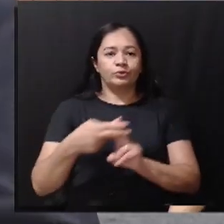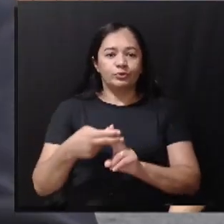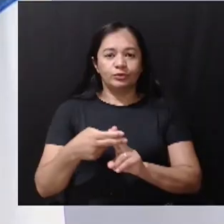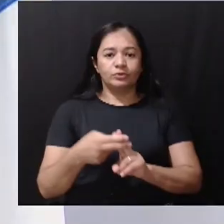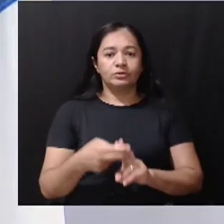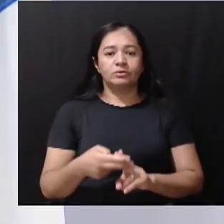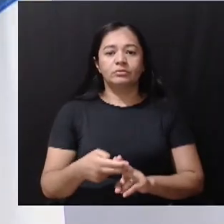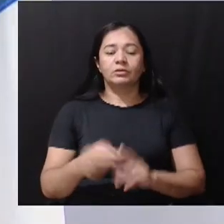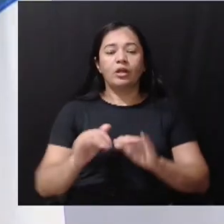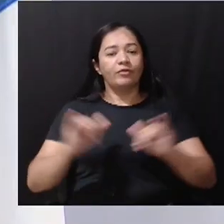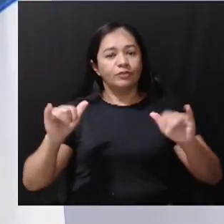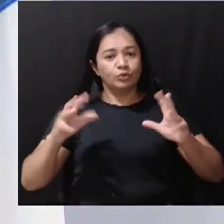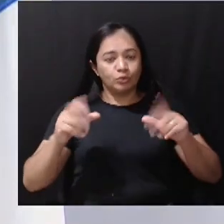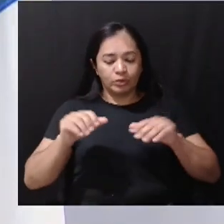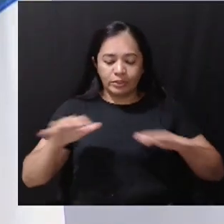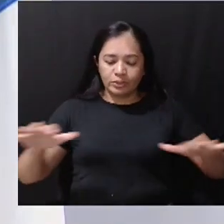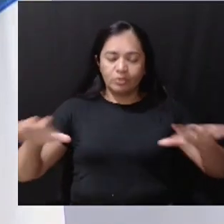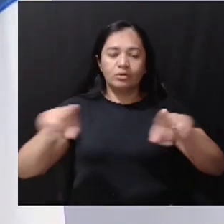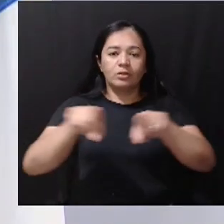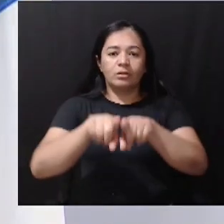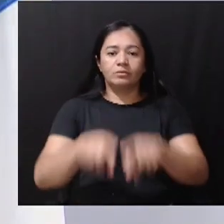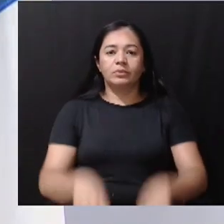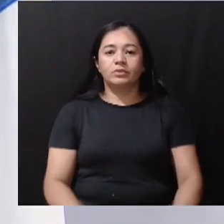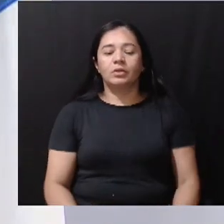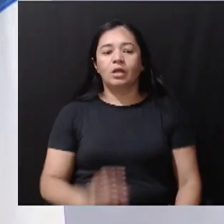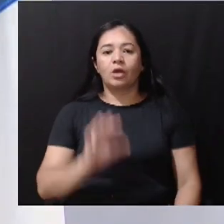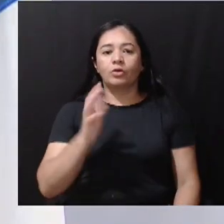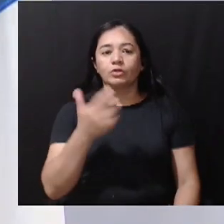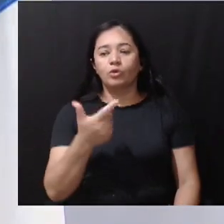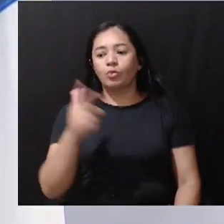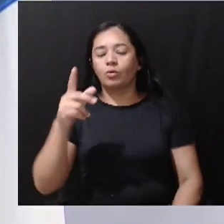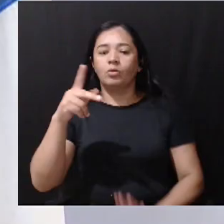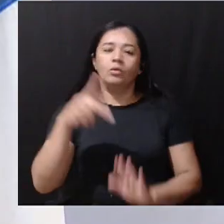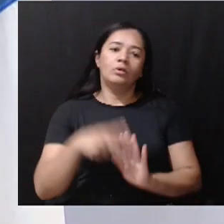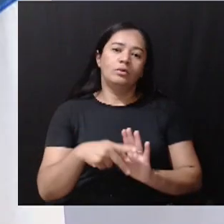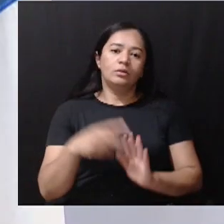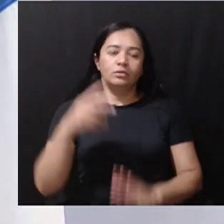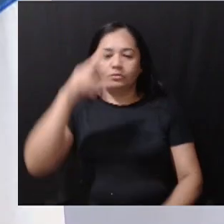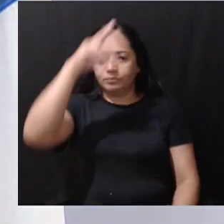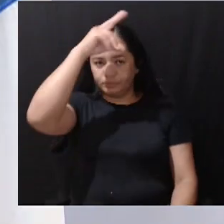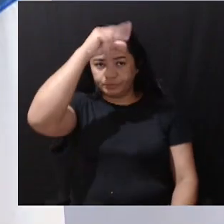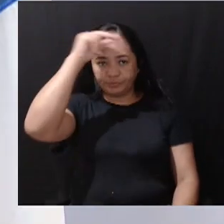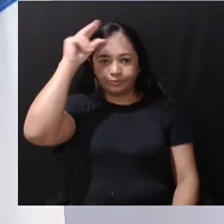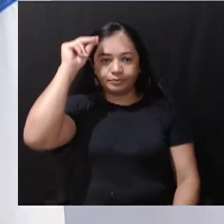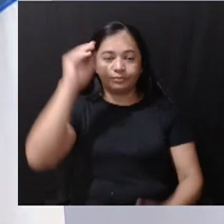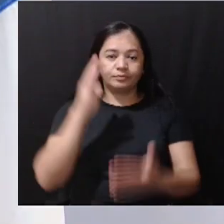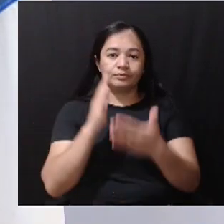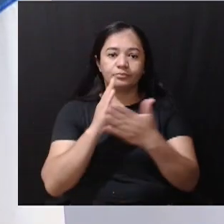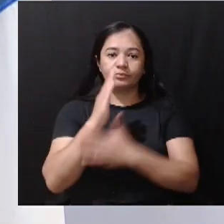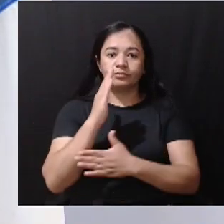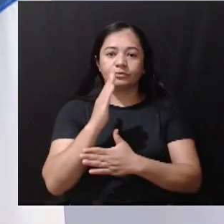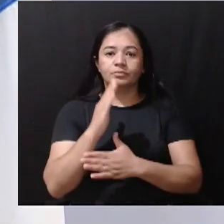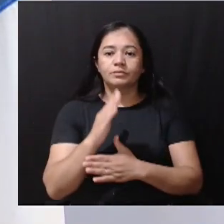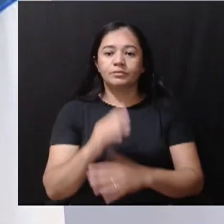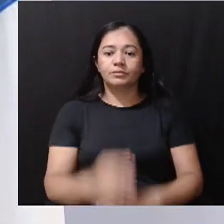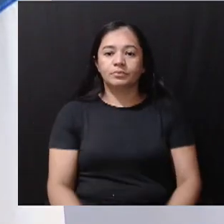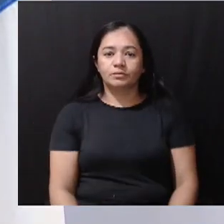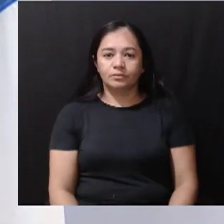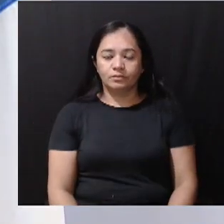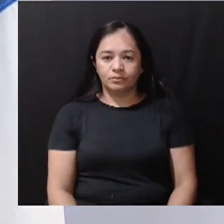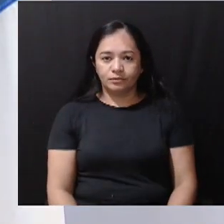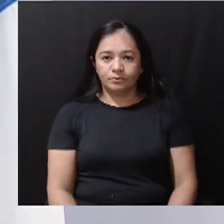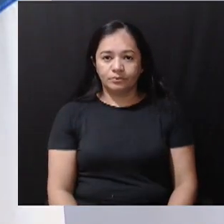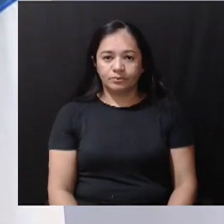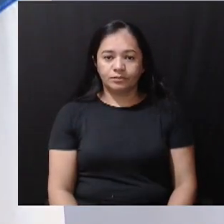toda a região. Também tivemos um outro projeto de autoria do prefeito que foi aprovado de forma definitiva. É o que trata